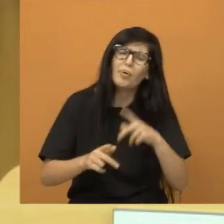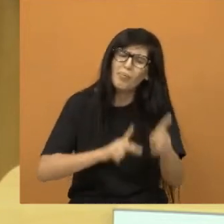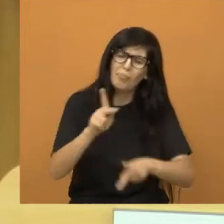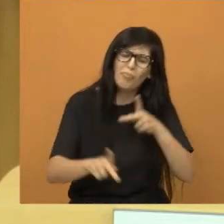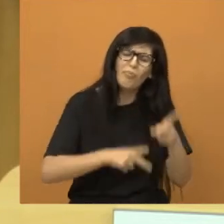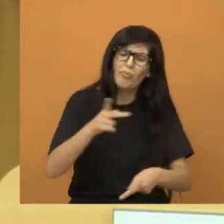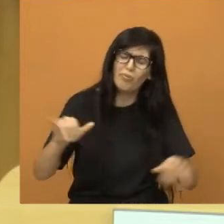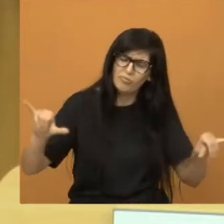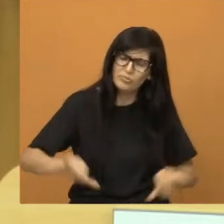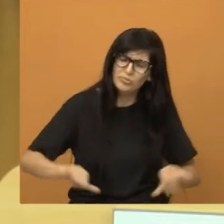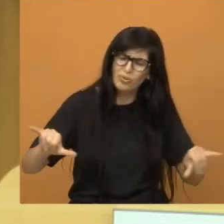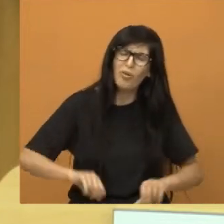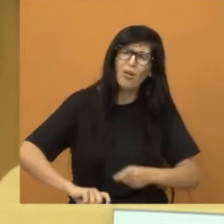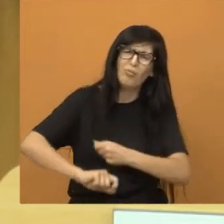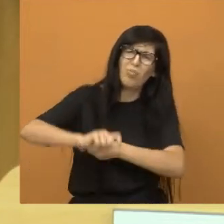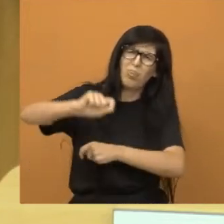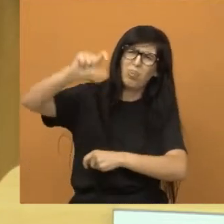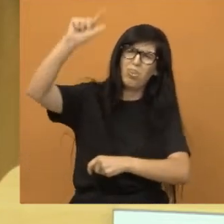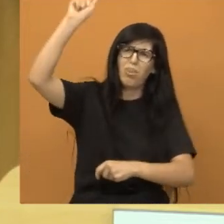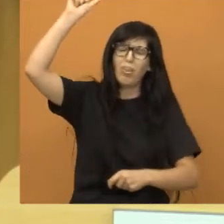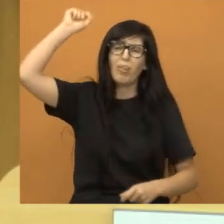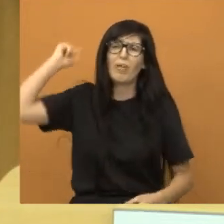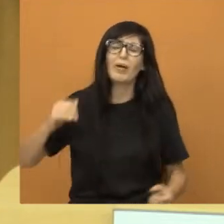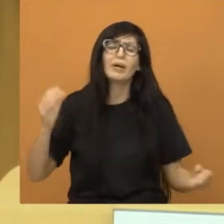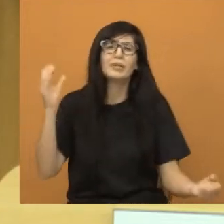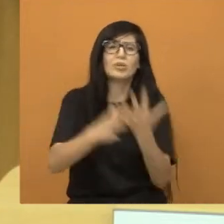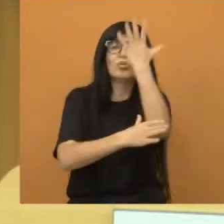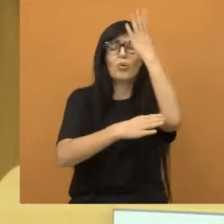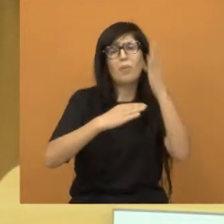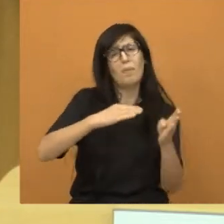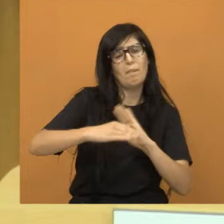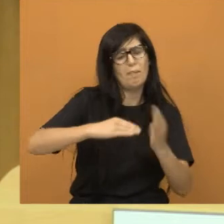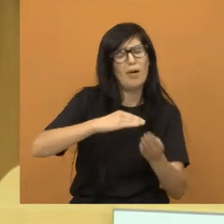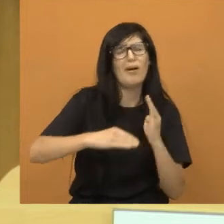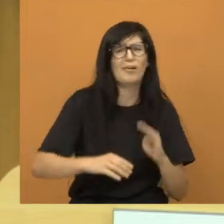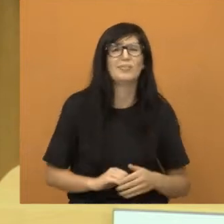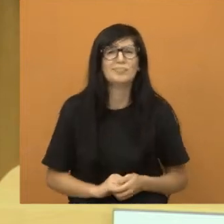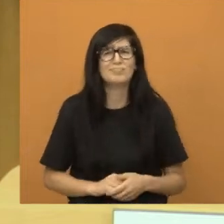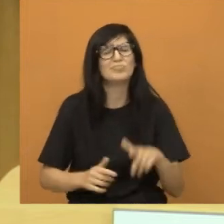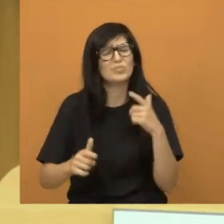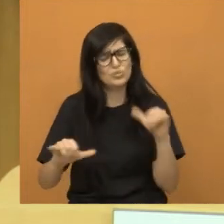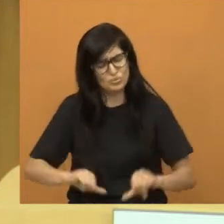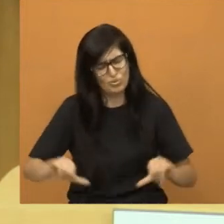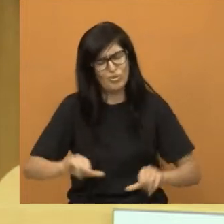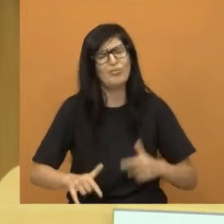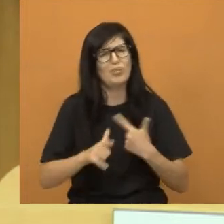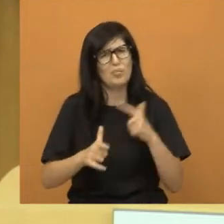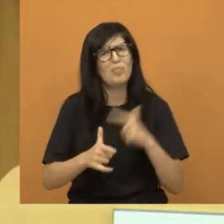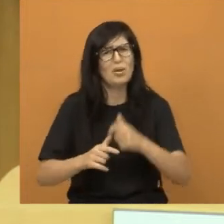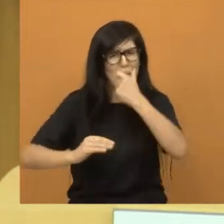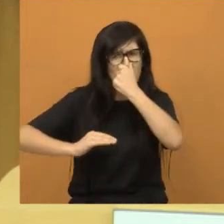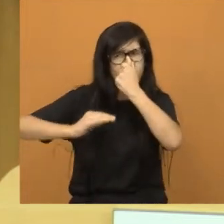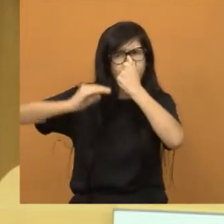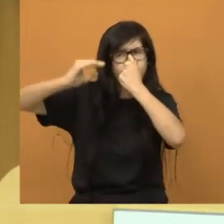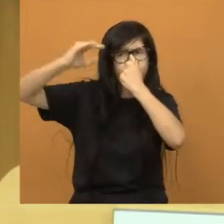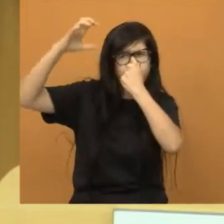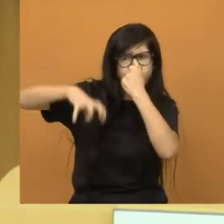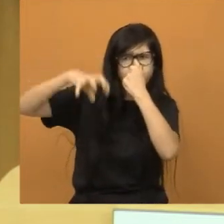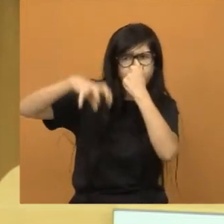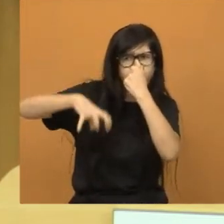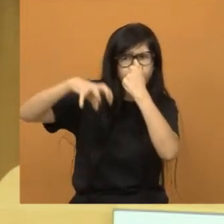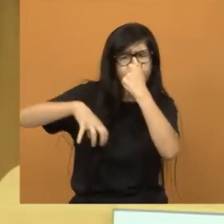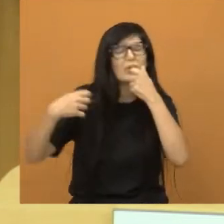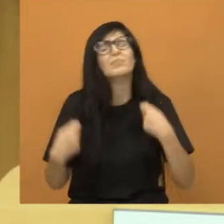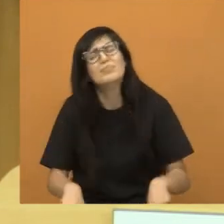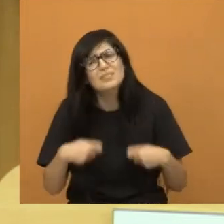há tanto tempo, desde, na verdade, da criação do bairro, com as enchentes, enfim, possam ter um bairro que tenha uma